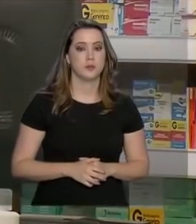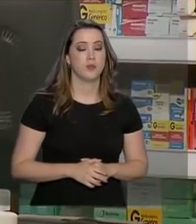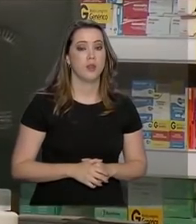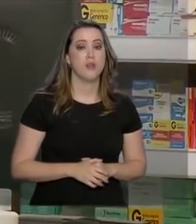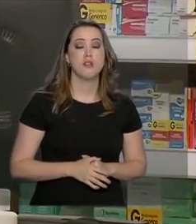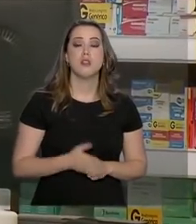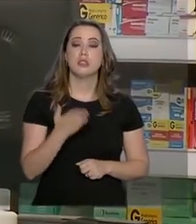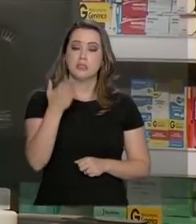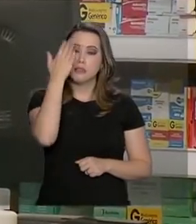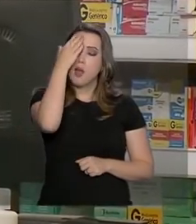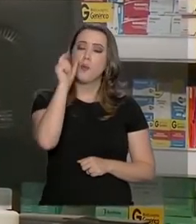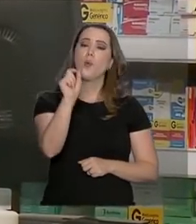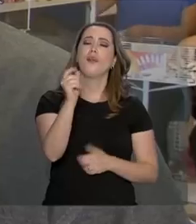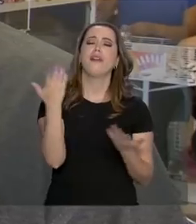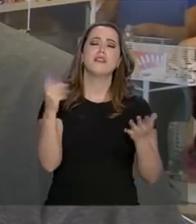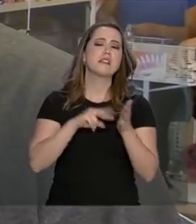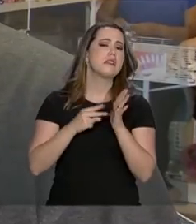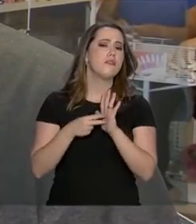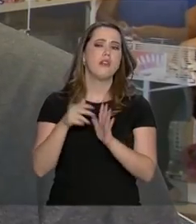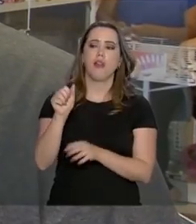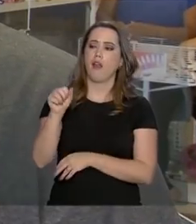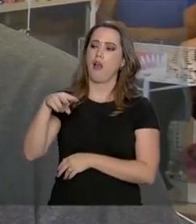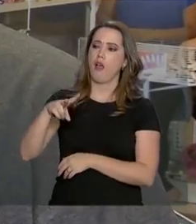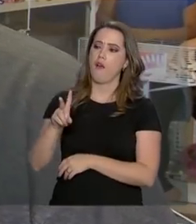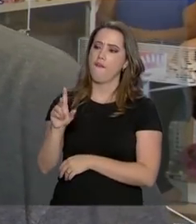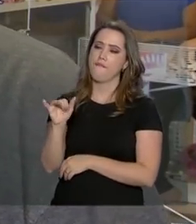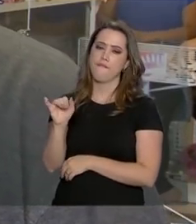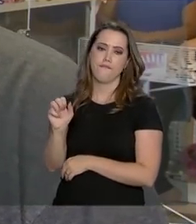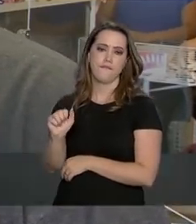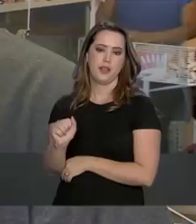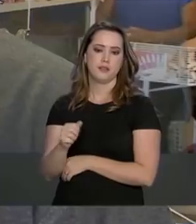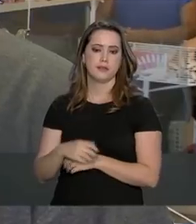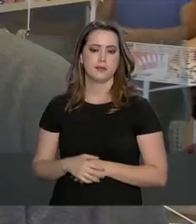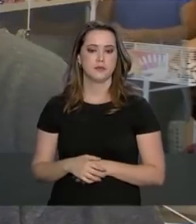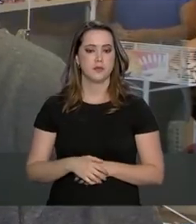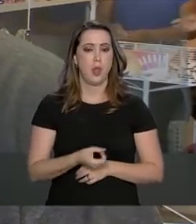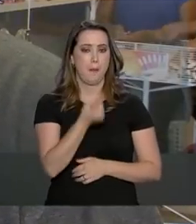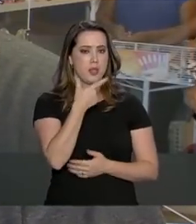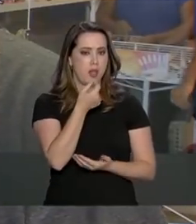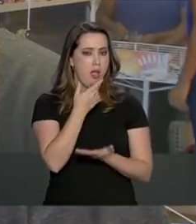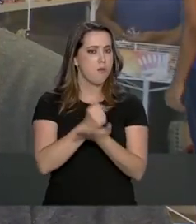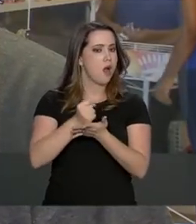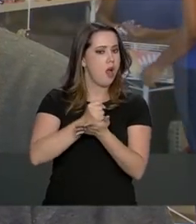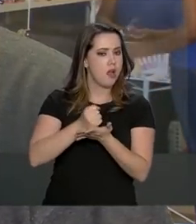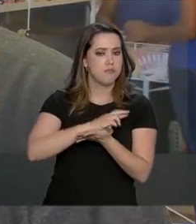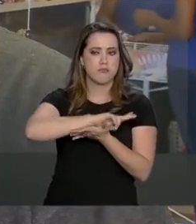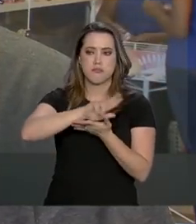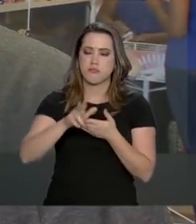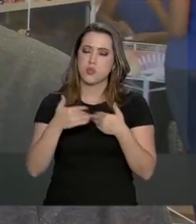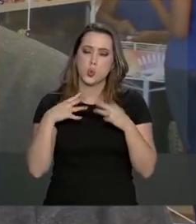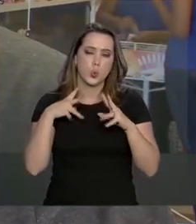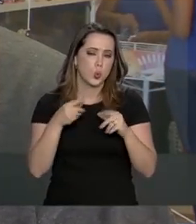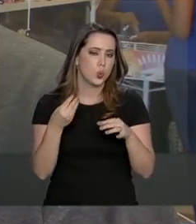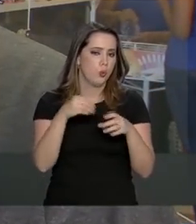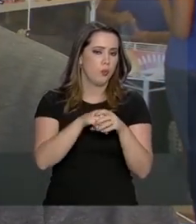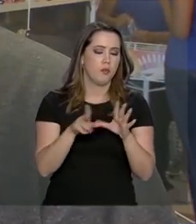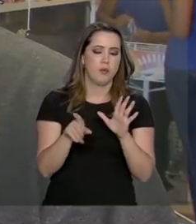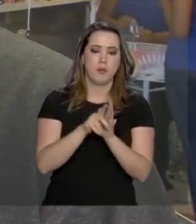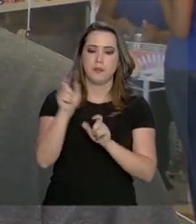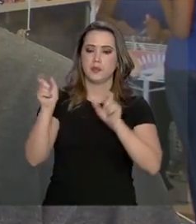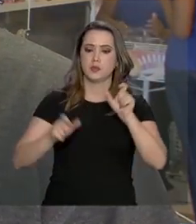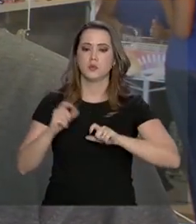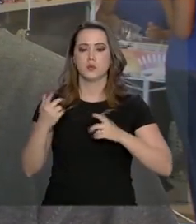Você sabe com o que a Anvisa trabalha? Medicamentos, liberação de medicamentos, fiscalização de medicamentos e, enfim, tudo aquilo que o ser